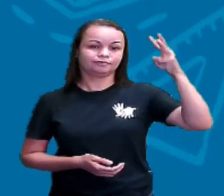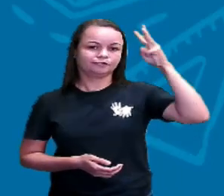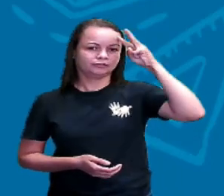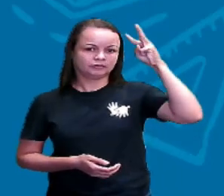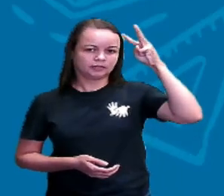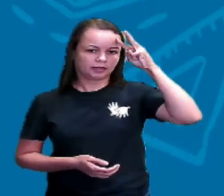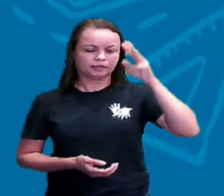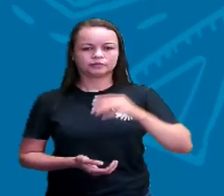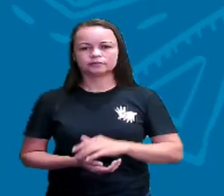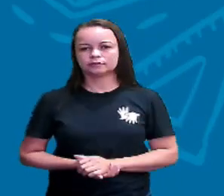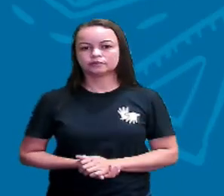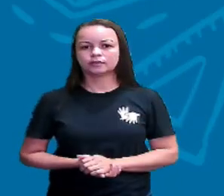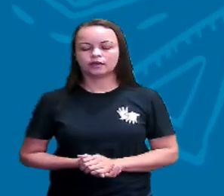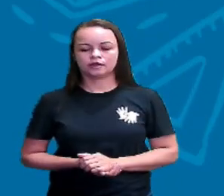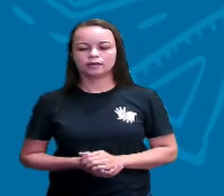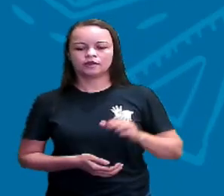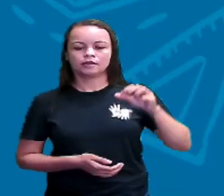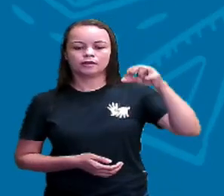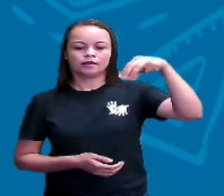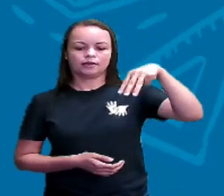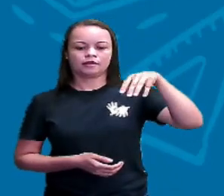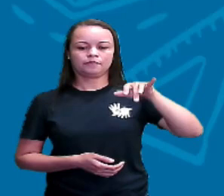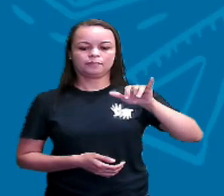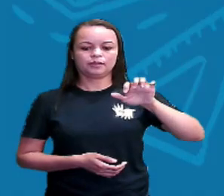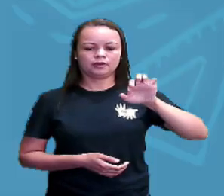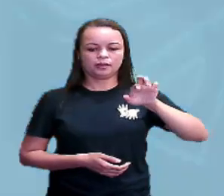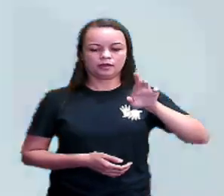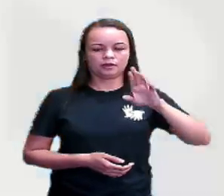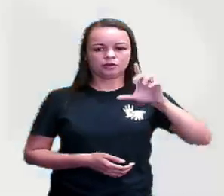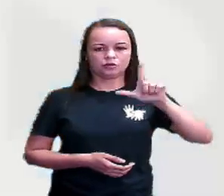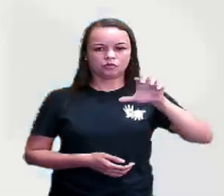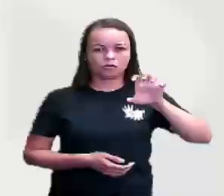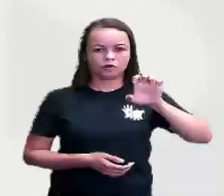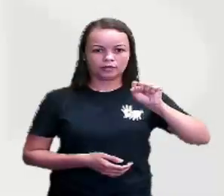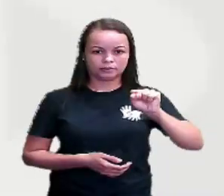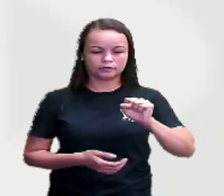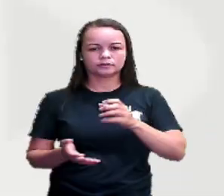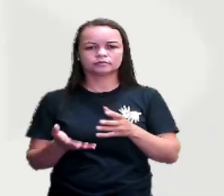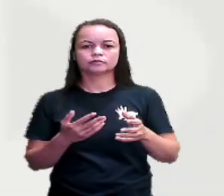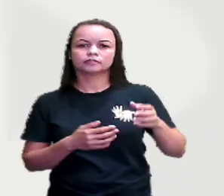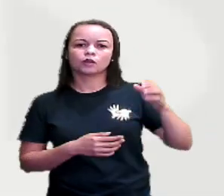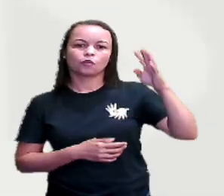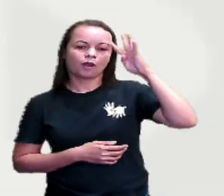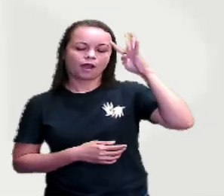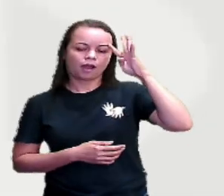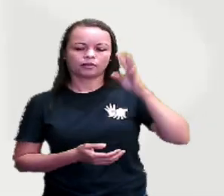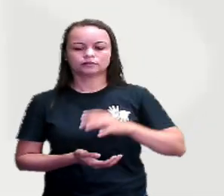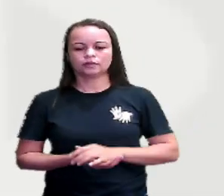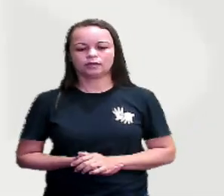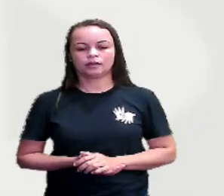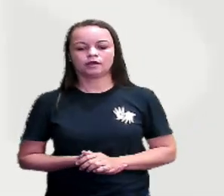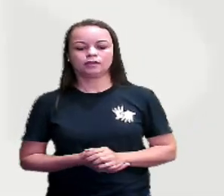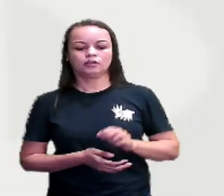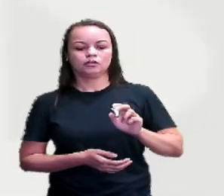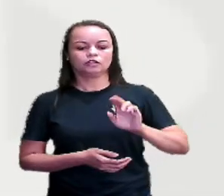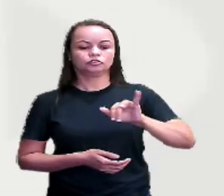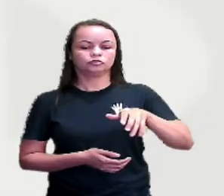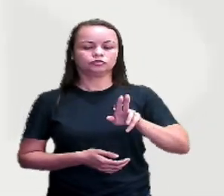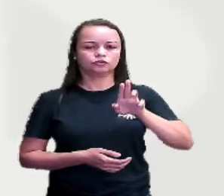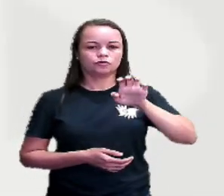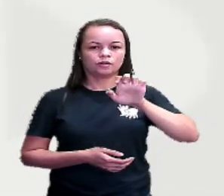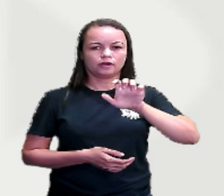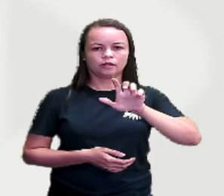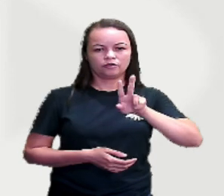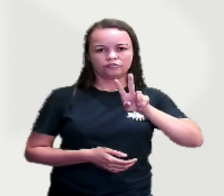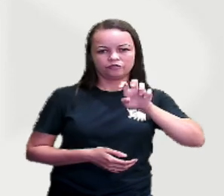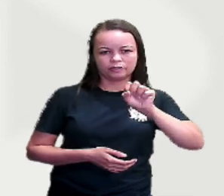terça-feira. Miércoles, quarta-feira. Jueves, quinta-feira.